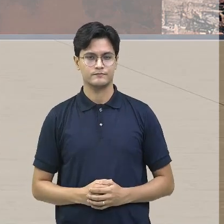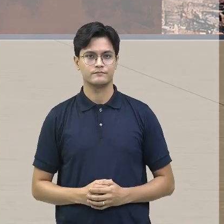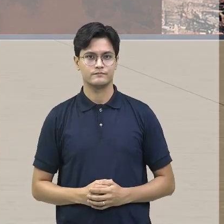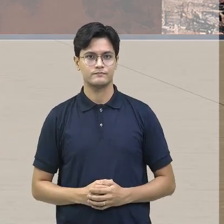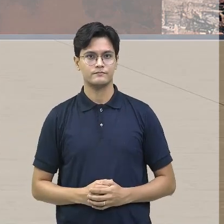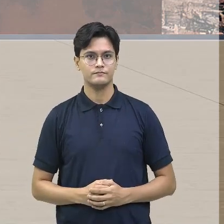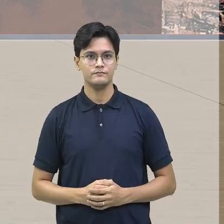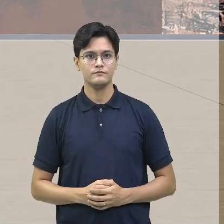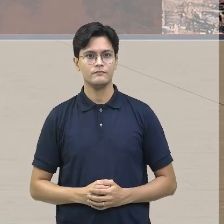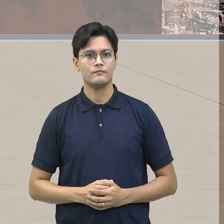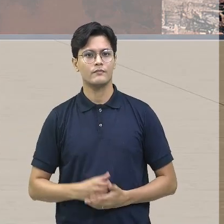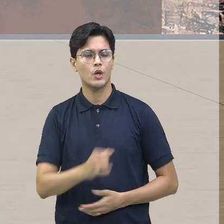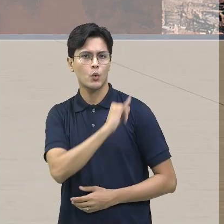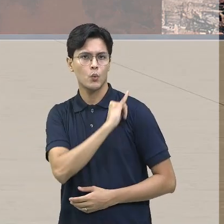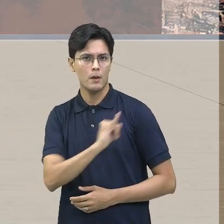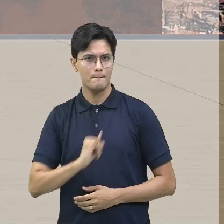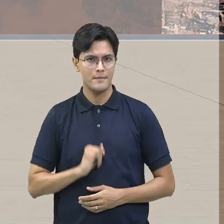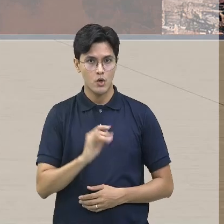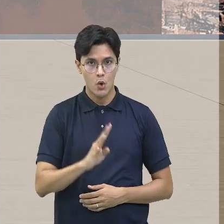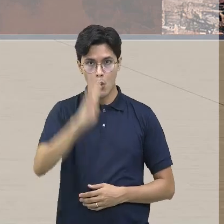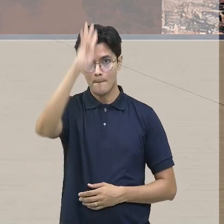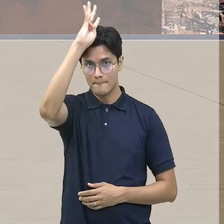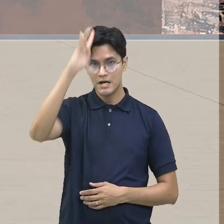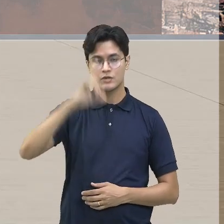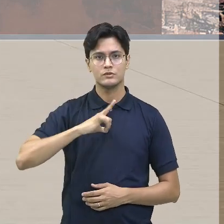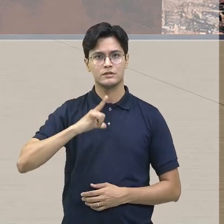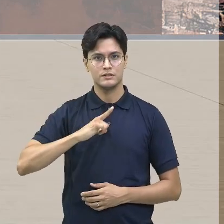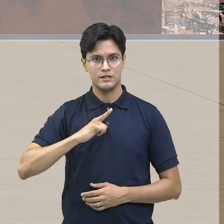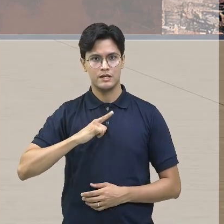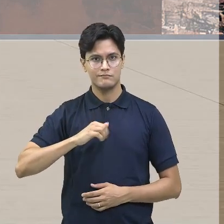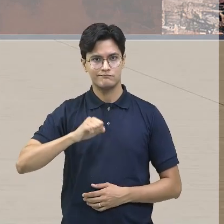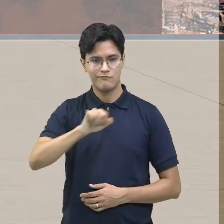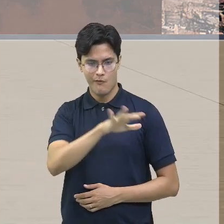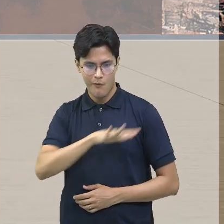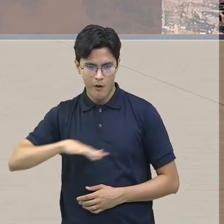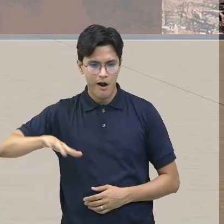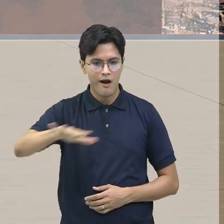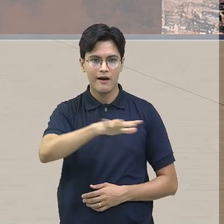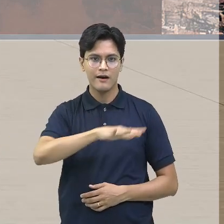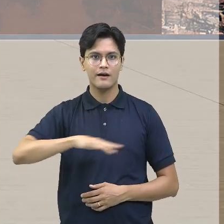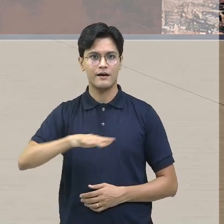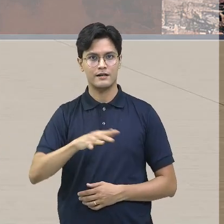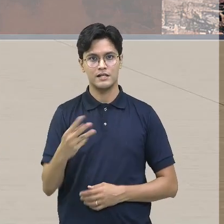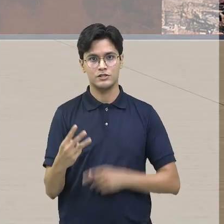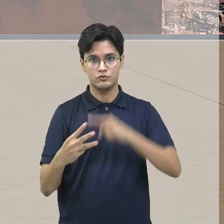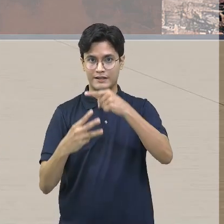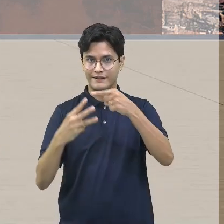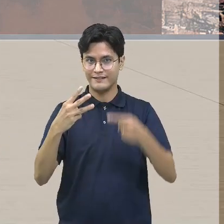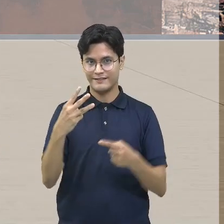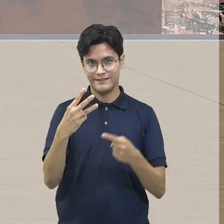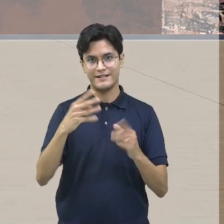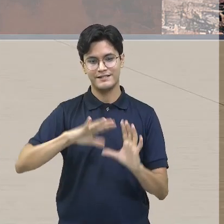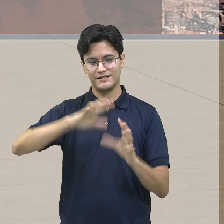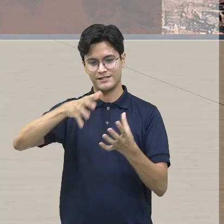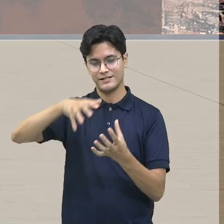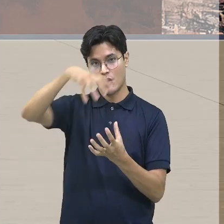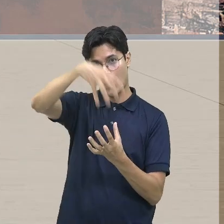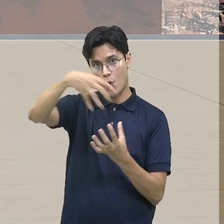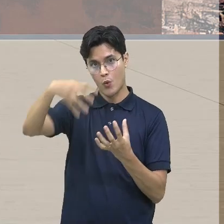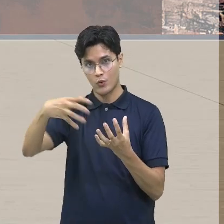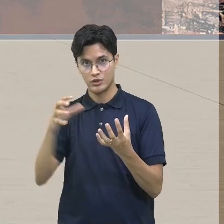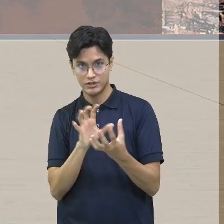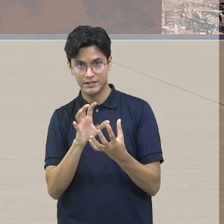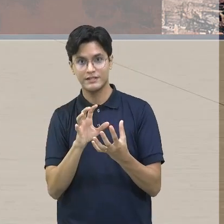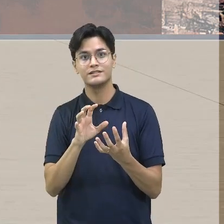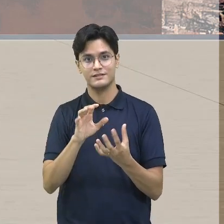possuía extensão por 3 continentes. Então você faz uma ideia do